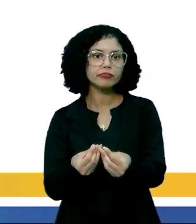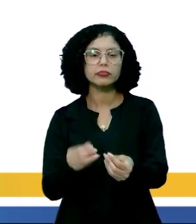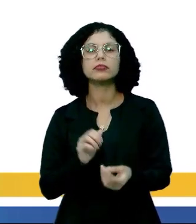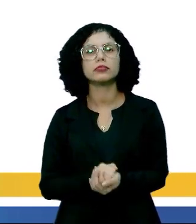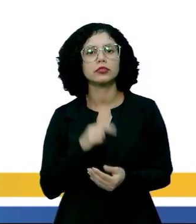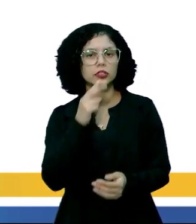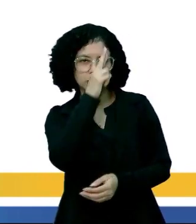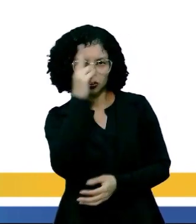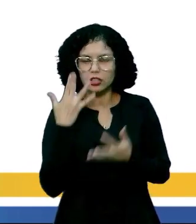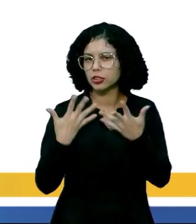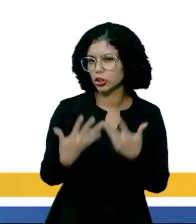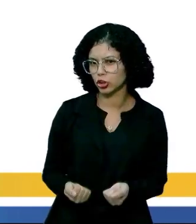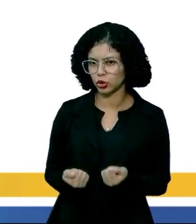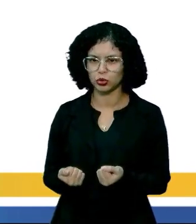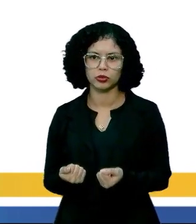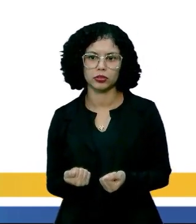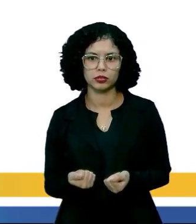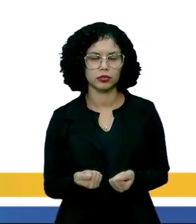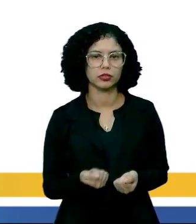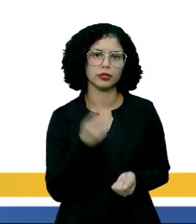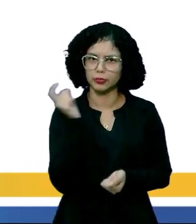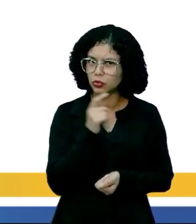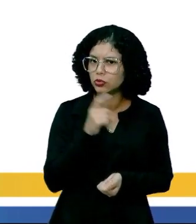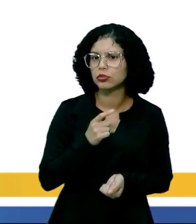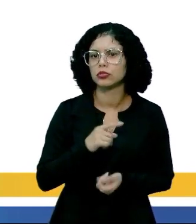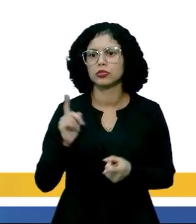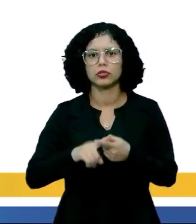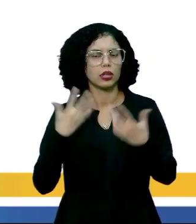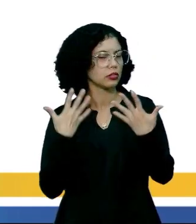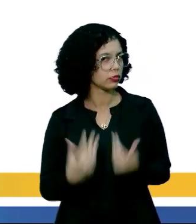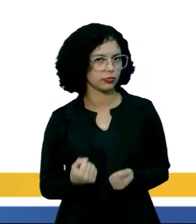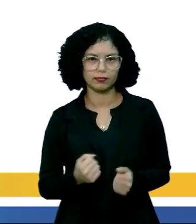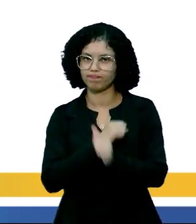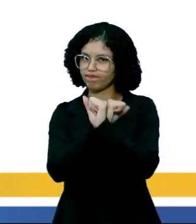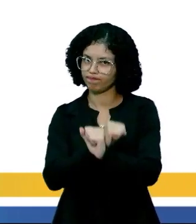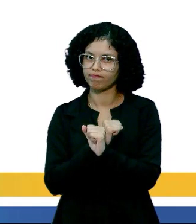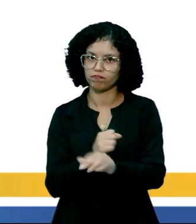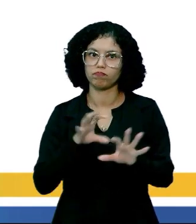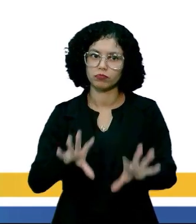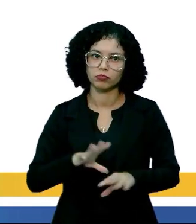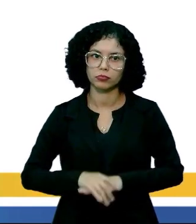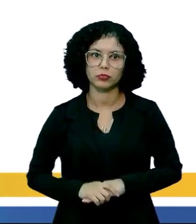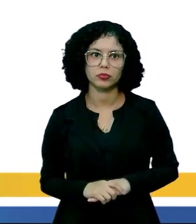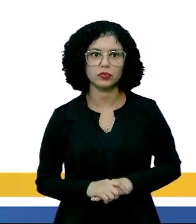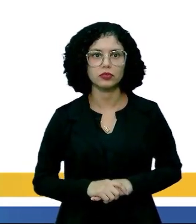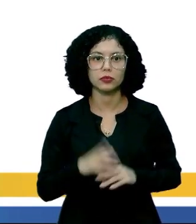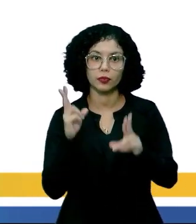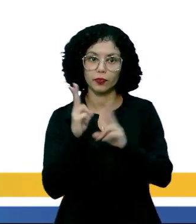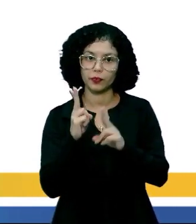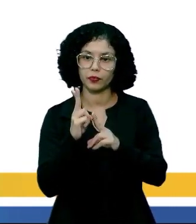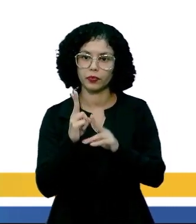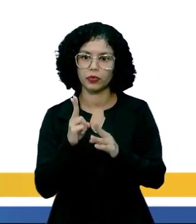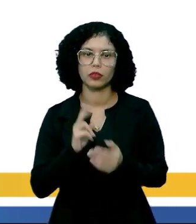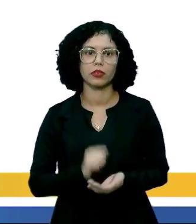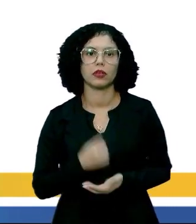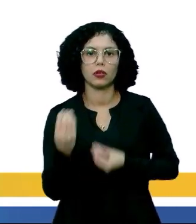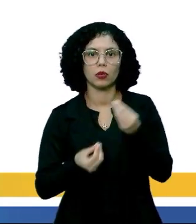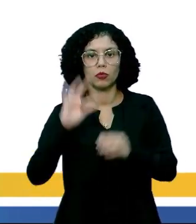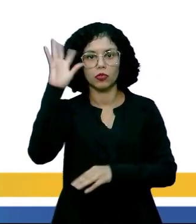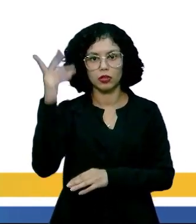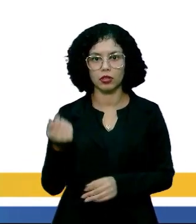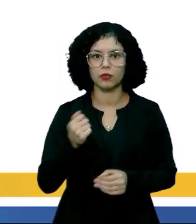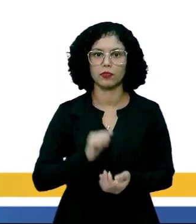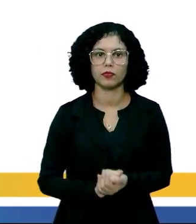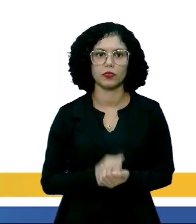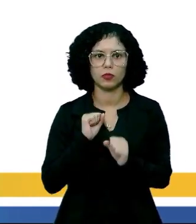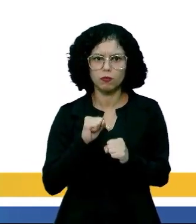Essa história de que eles aceitaram, isso é conversa. Ninguém aceita uma situação como essa. Os indígenas, assim como os